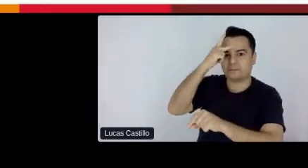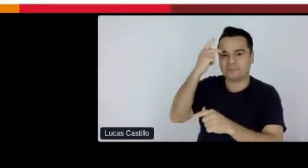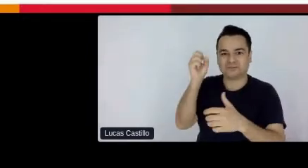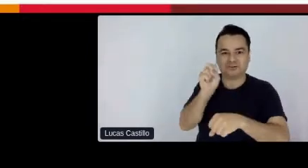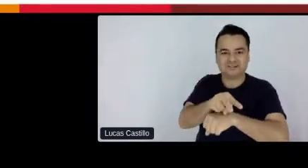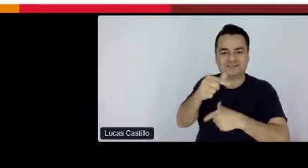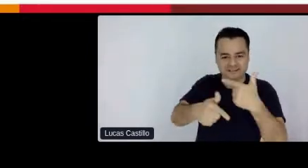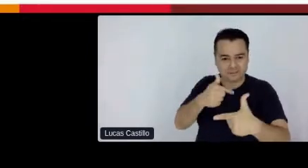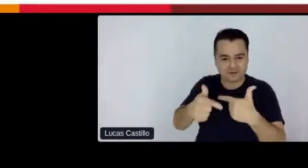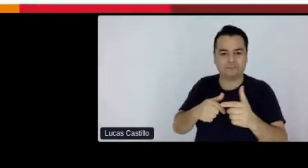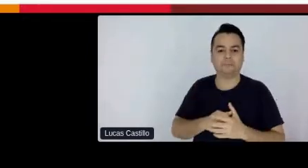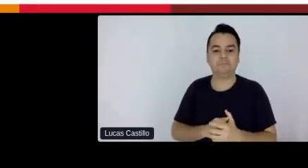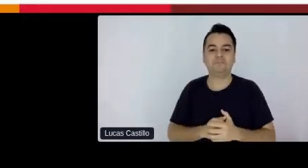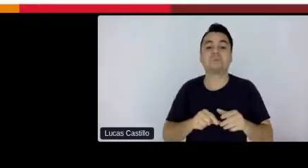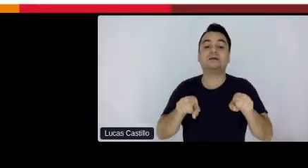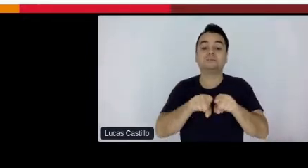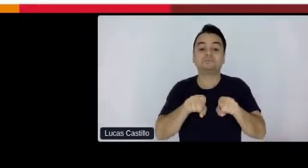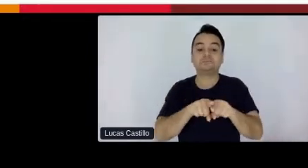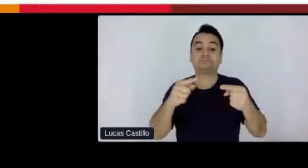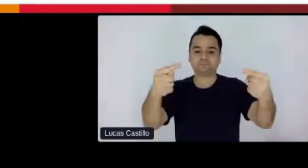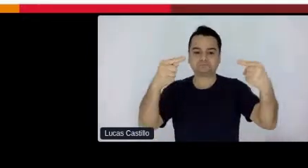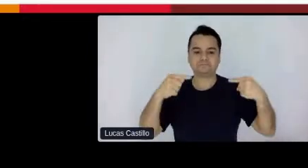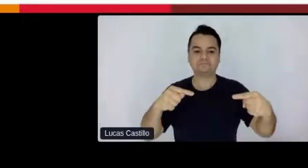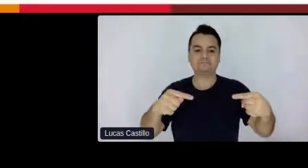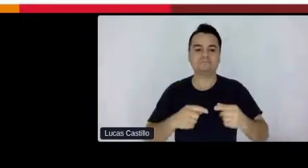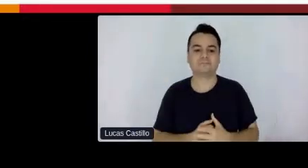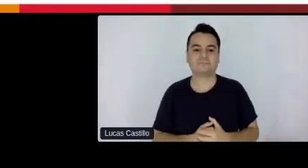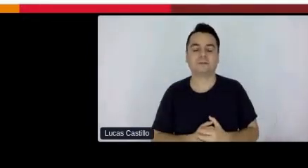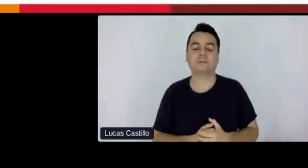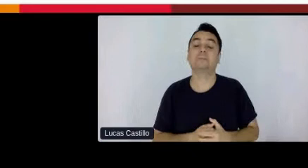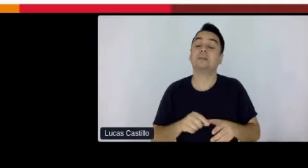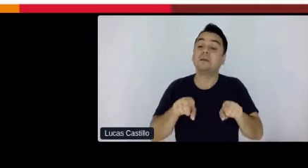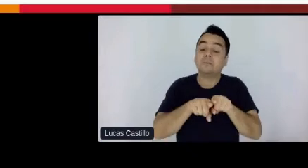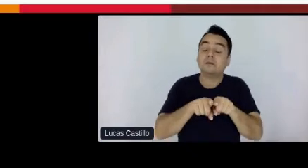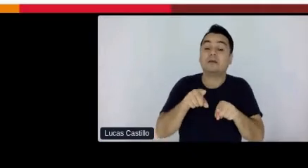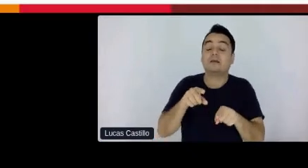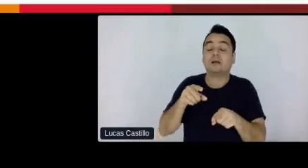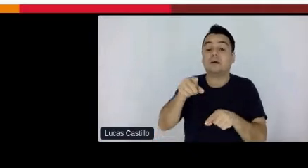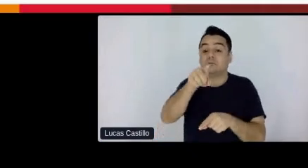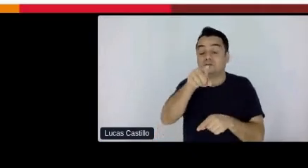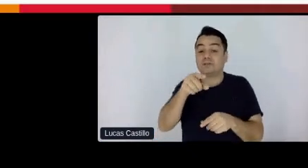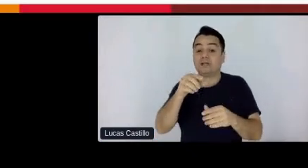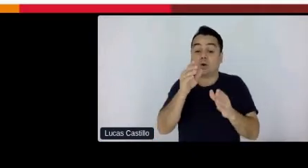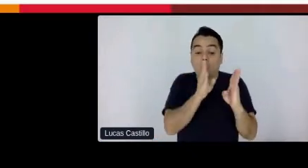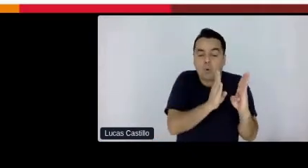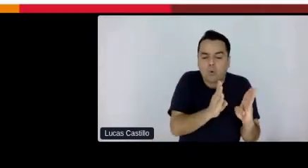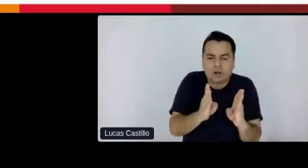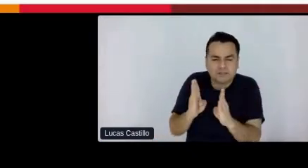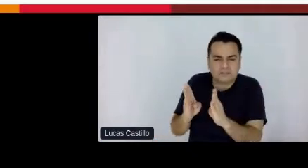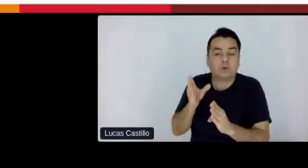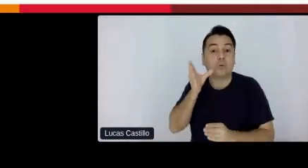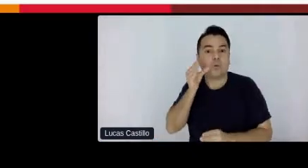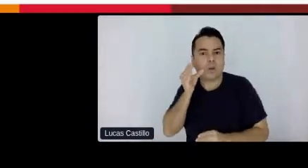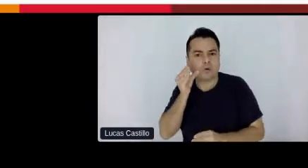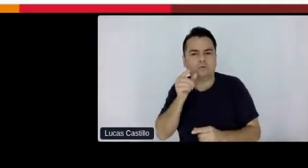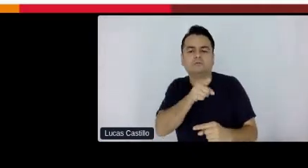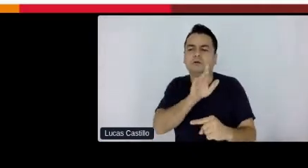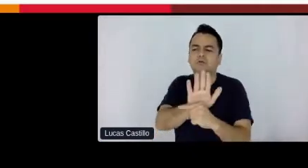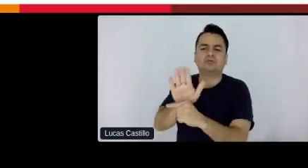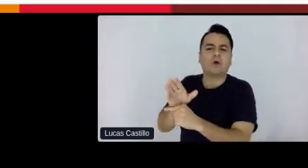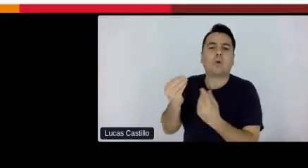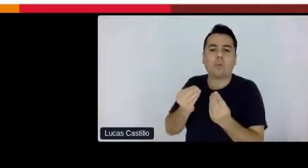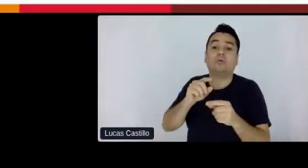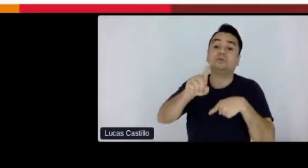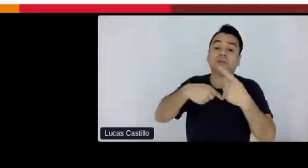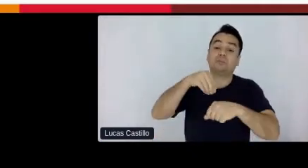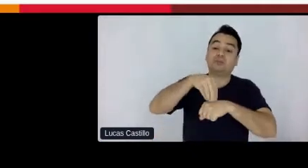ações afirmativas e falar alguns pontos que impactam na experiência do colaborador dentro da organização. E no final eu trago algumas dicas de encerramento